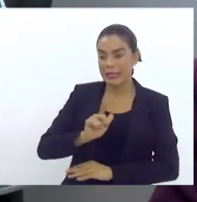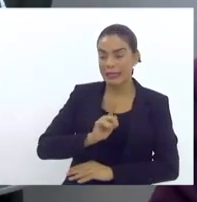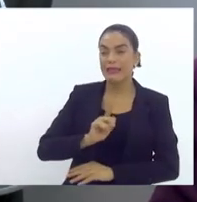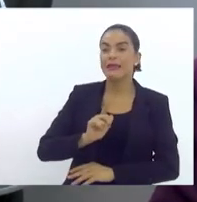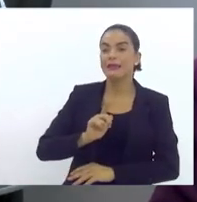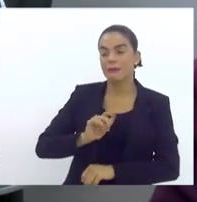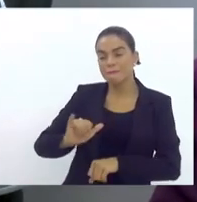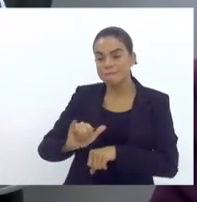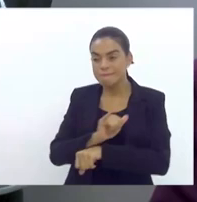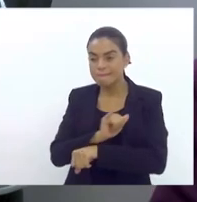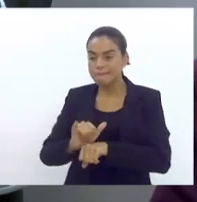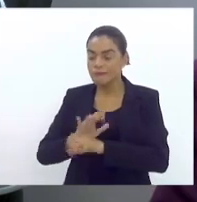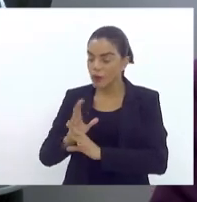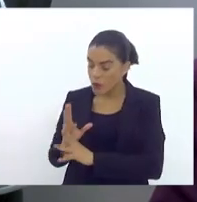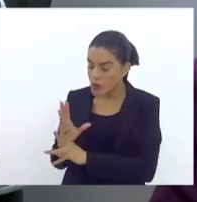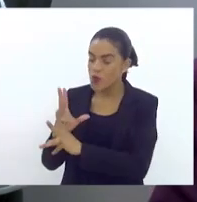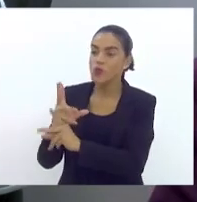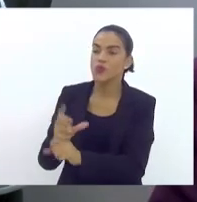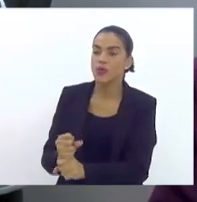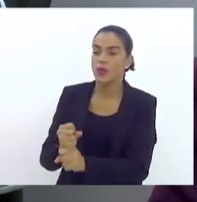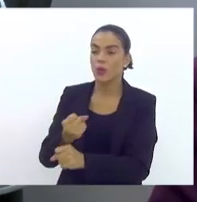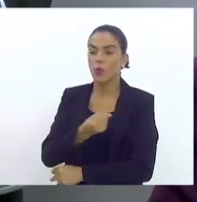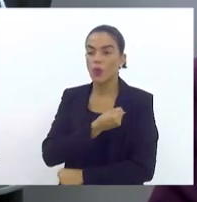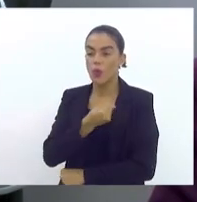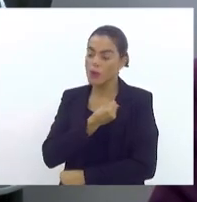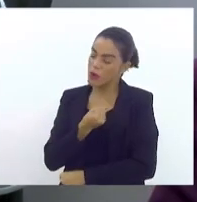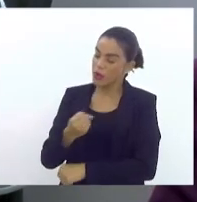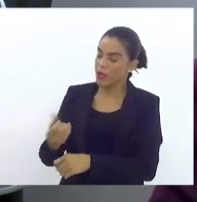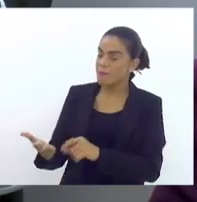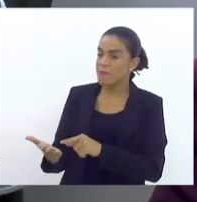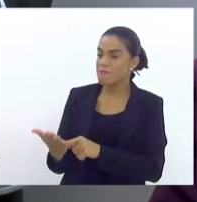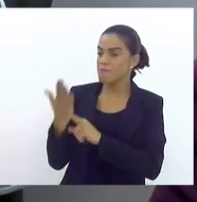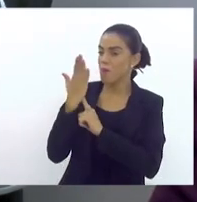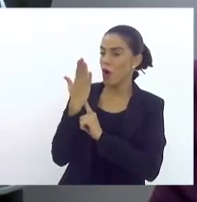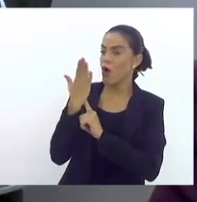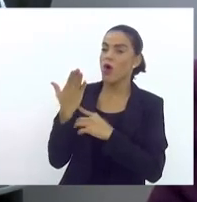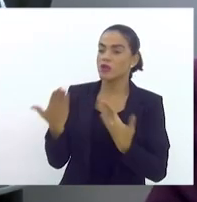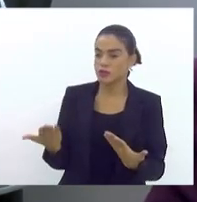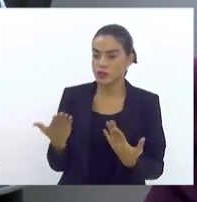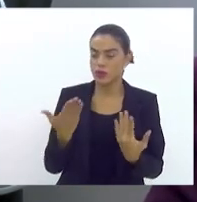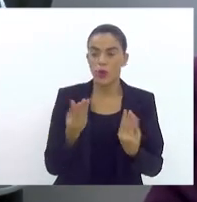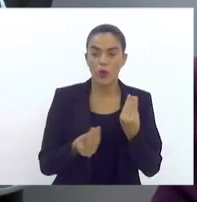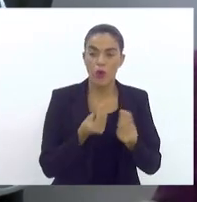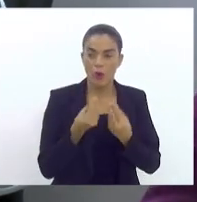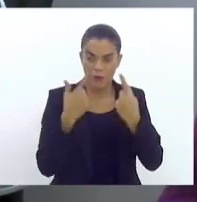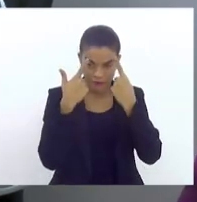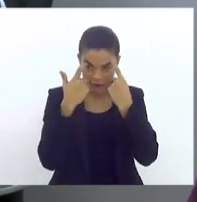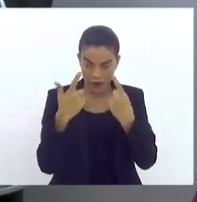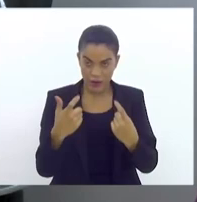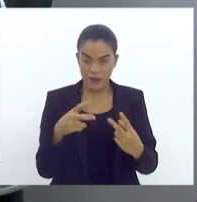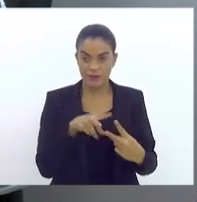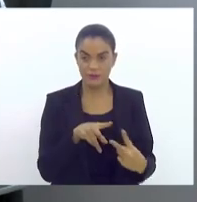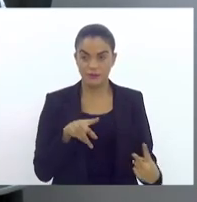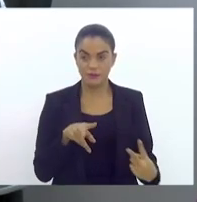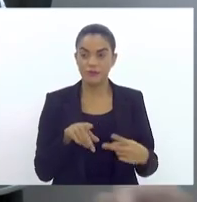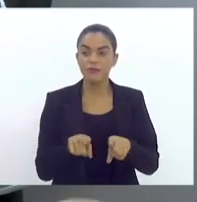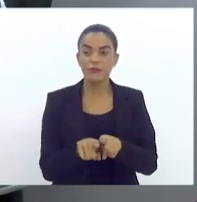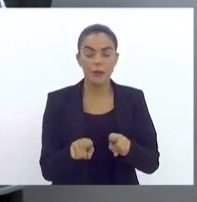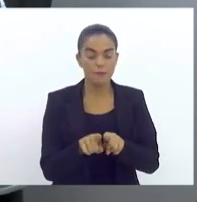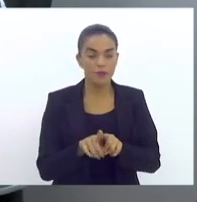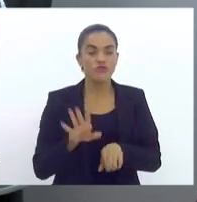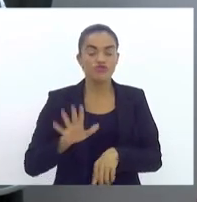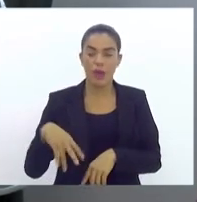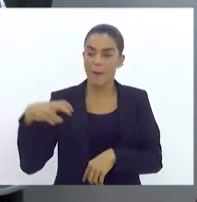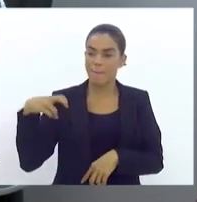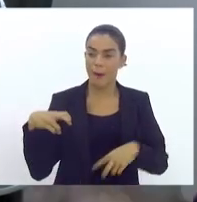tese um número que já nos dá uma notícia do Qual é esse diagnóstico por outro lado nós já ouvimos aqui